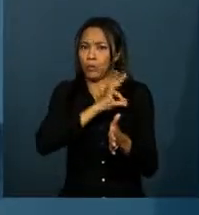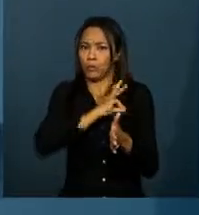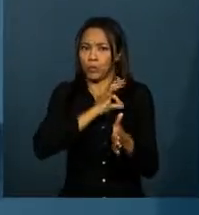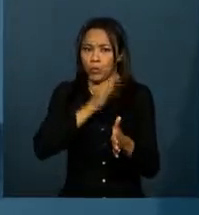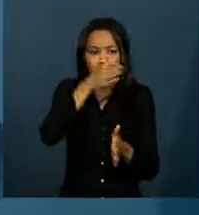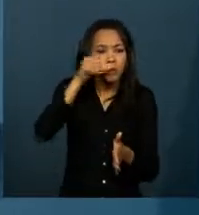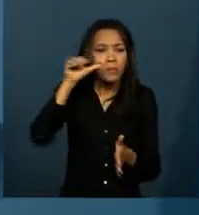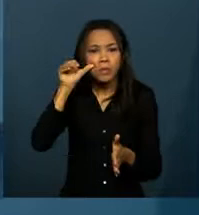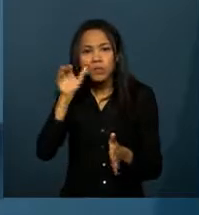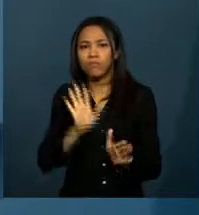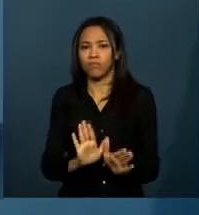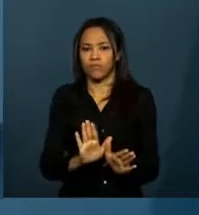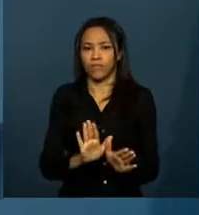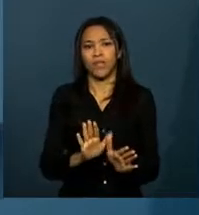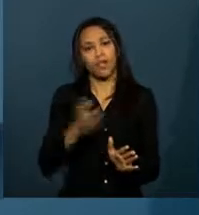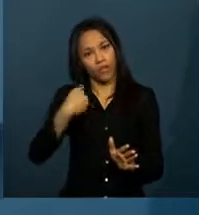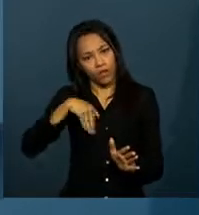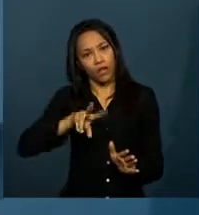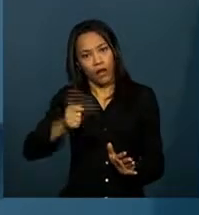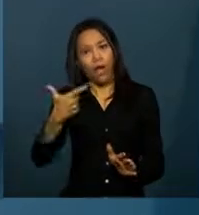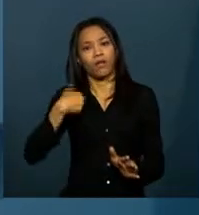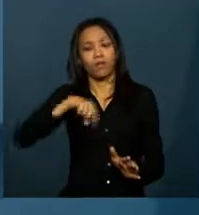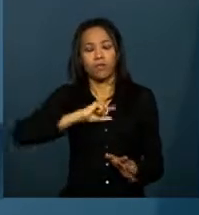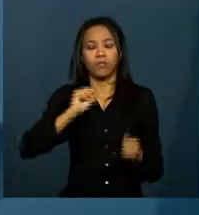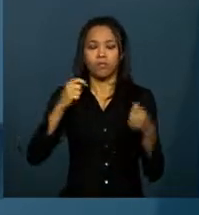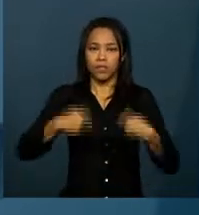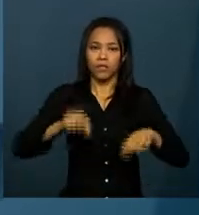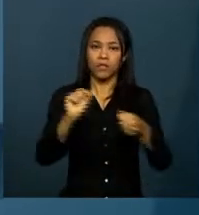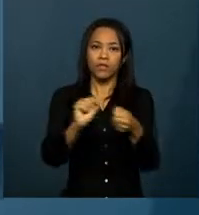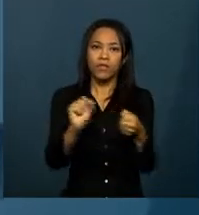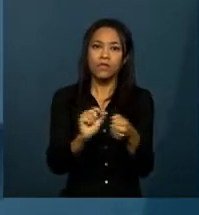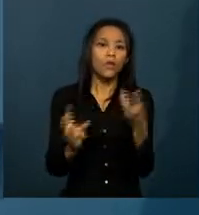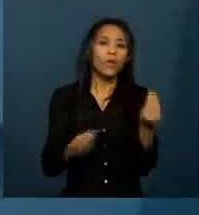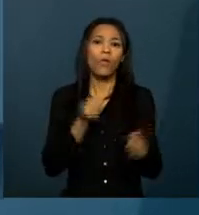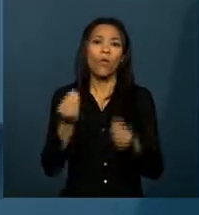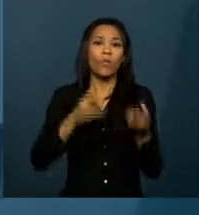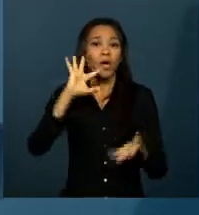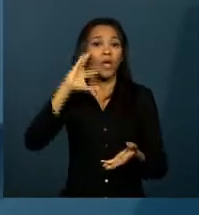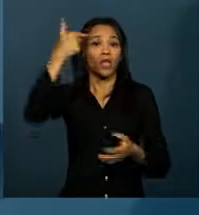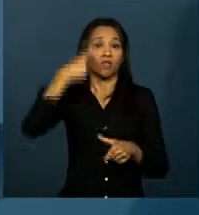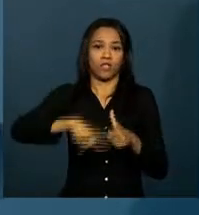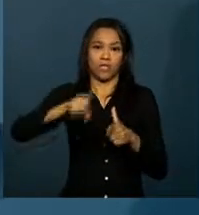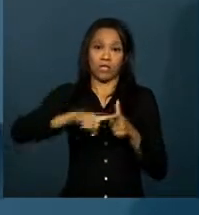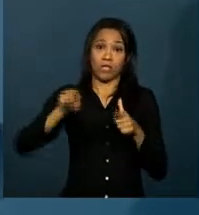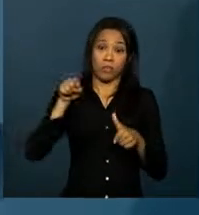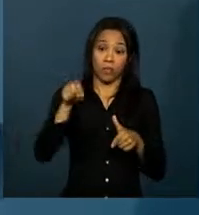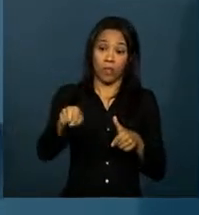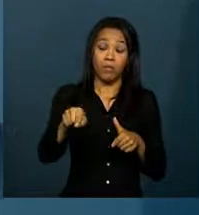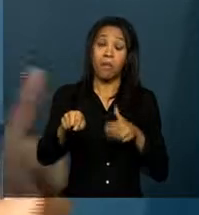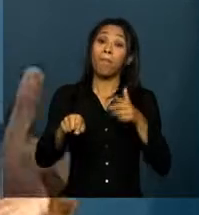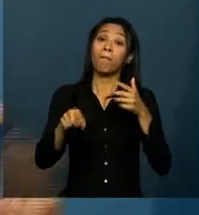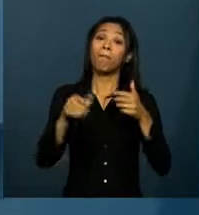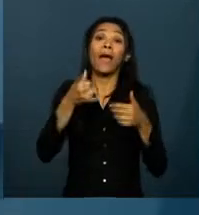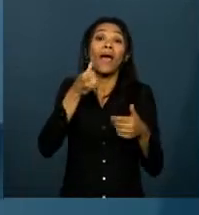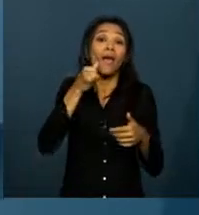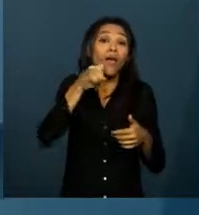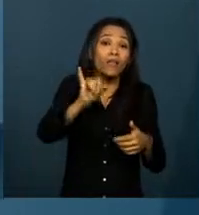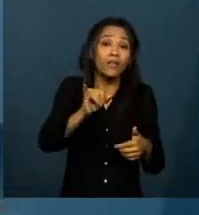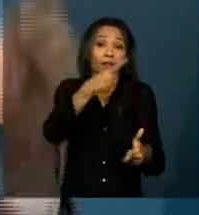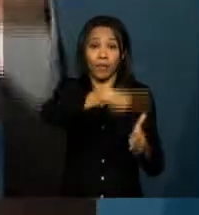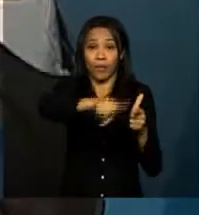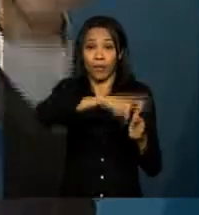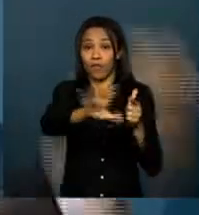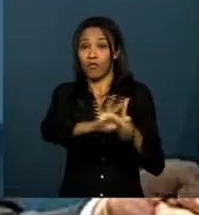Economicamente, temos que tomar as medidas que são necessárias para que o mercado não sofra nenhum abalo. Aliás, é perfeitamente